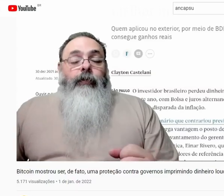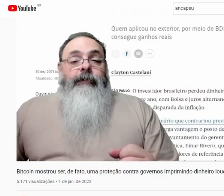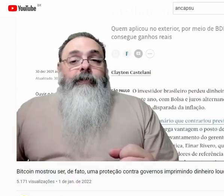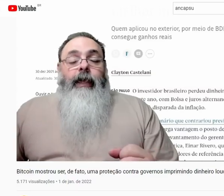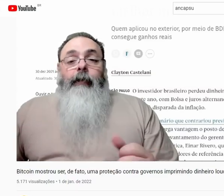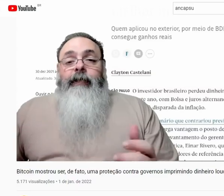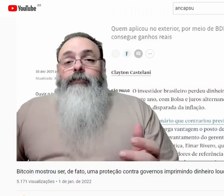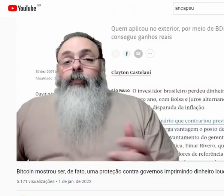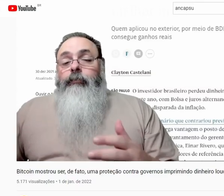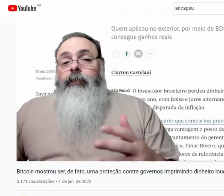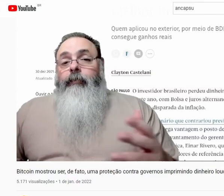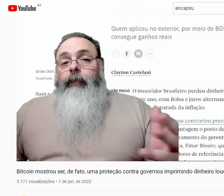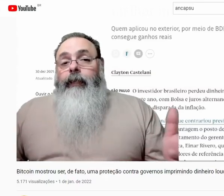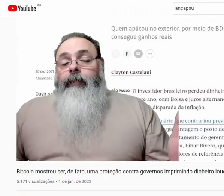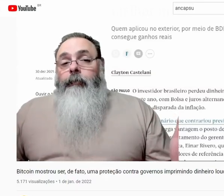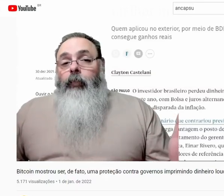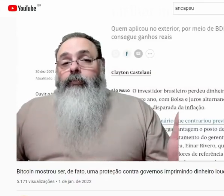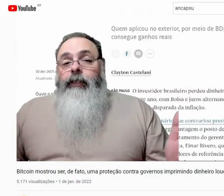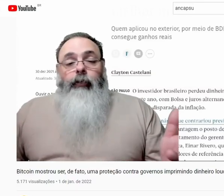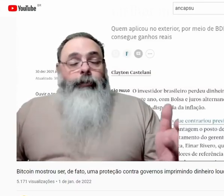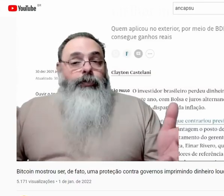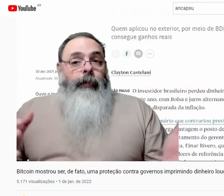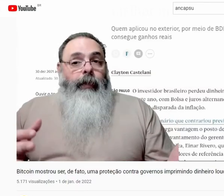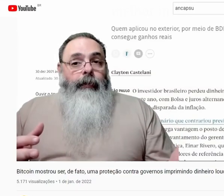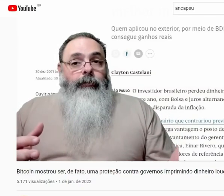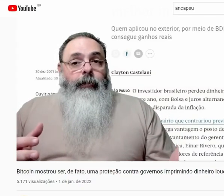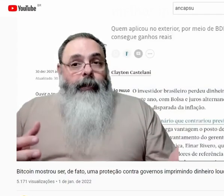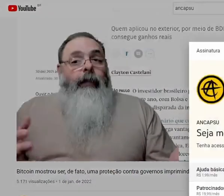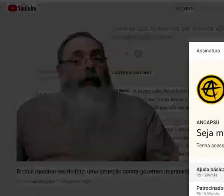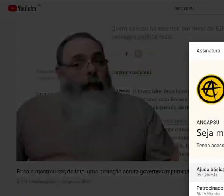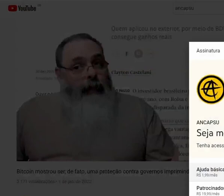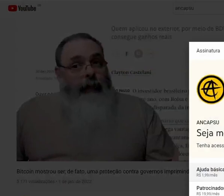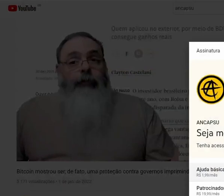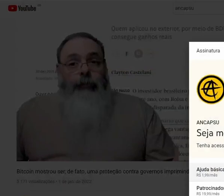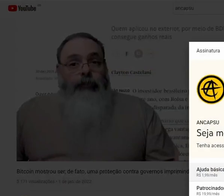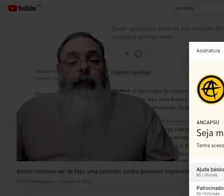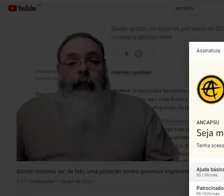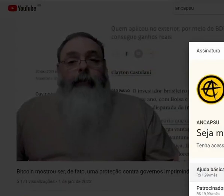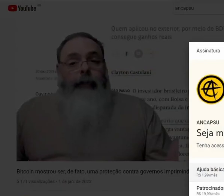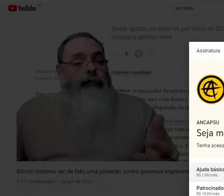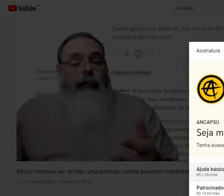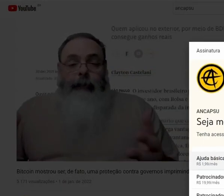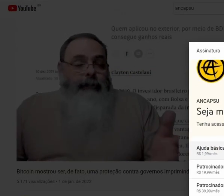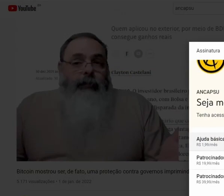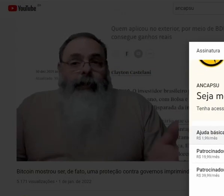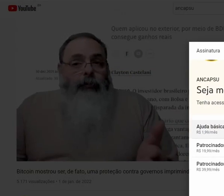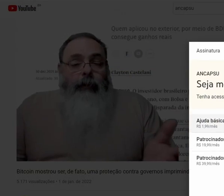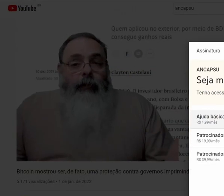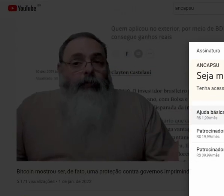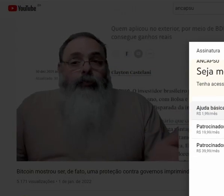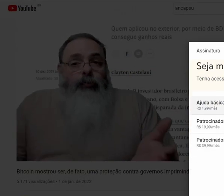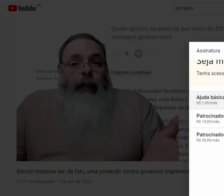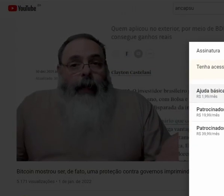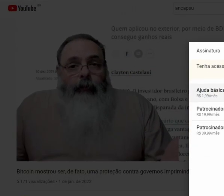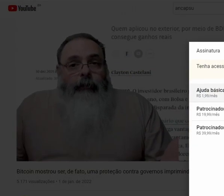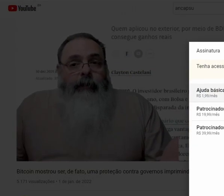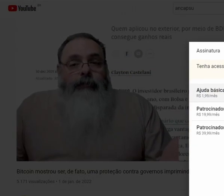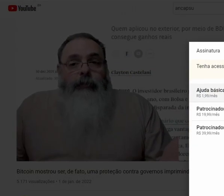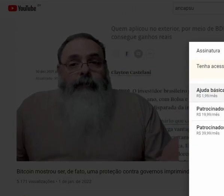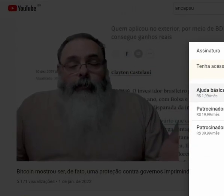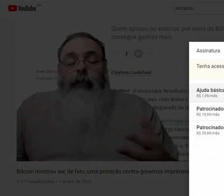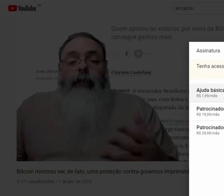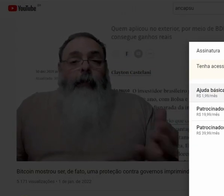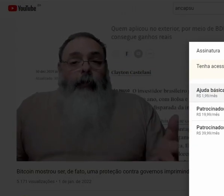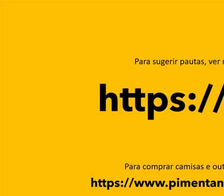valores a partir de R$ 1,99. Clique no botão Seja Membro abaixo para saber as condições e vantagens de